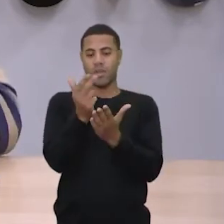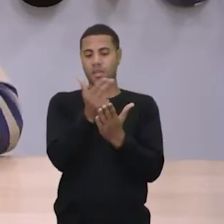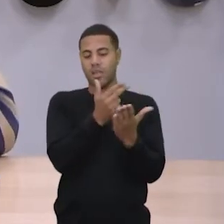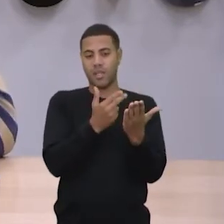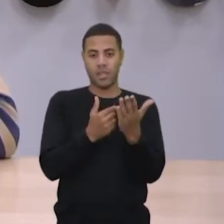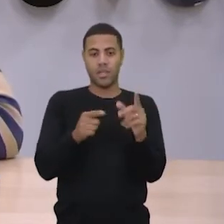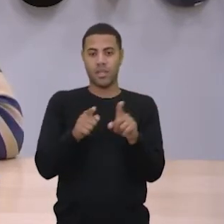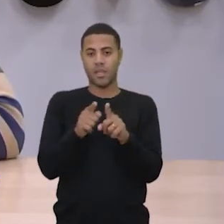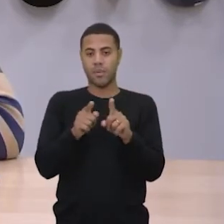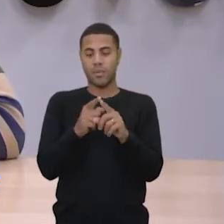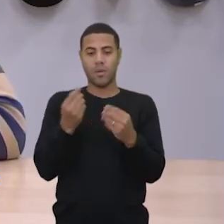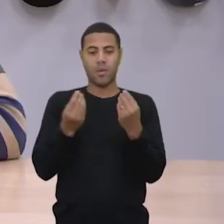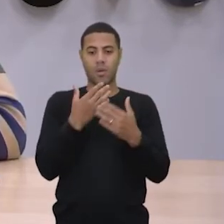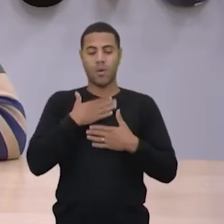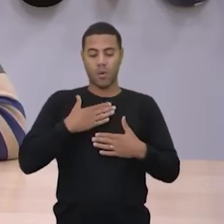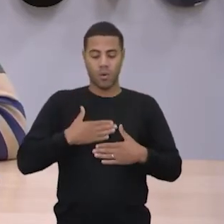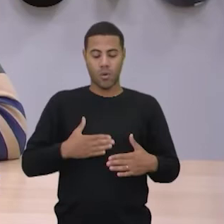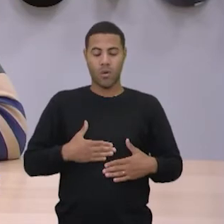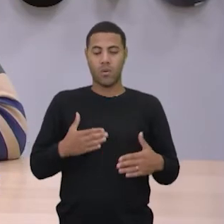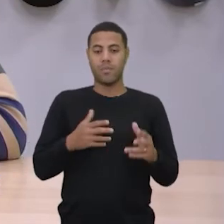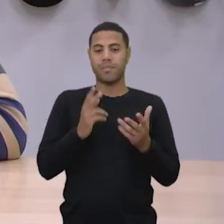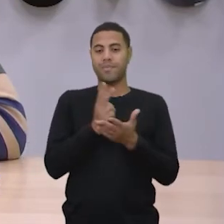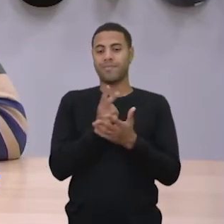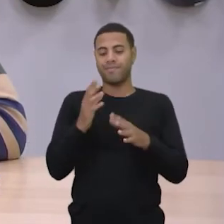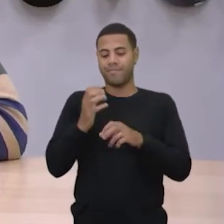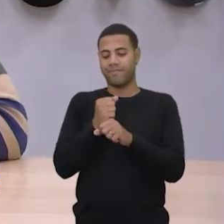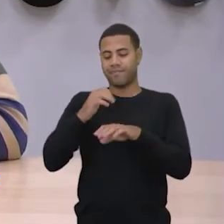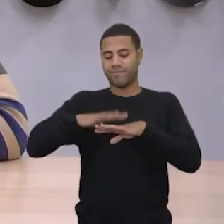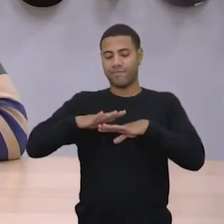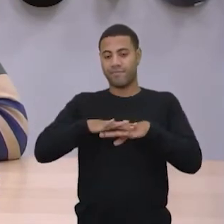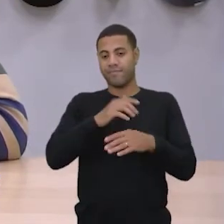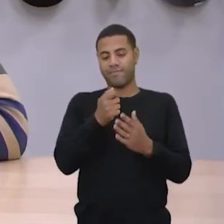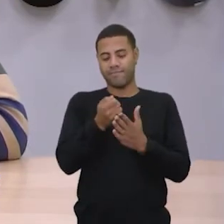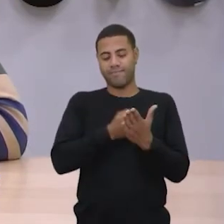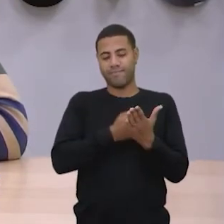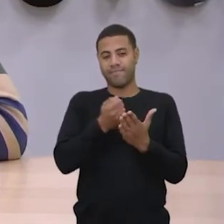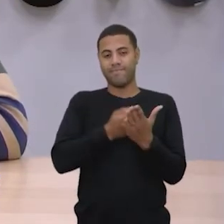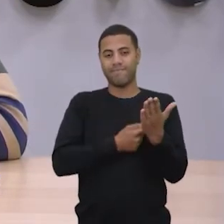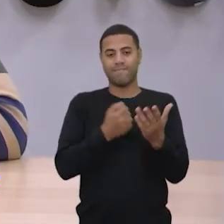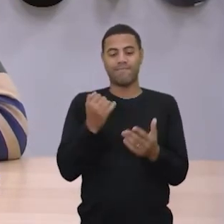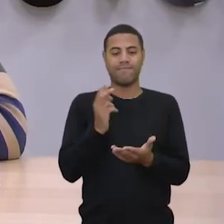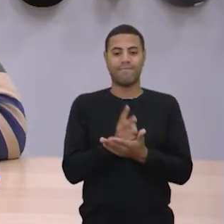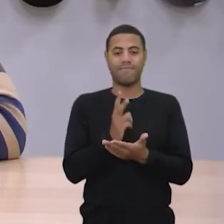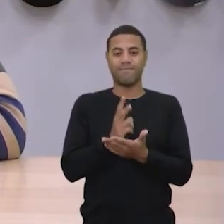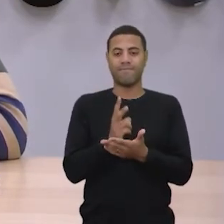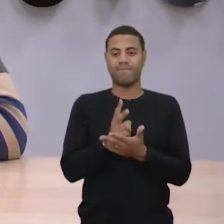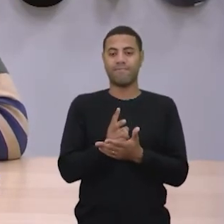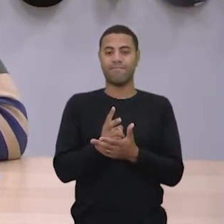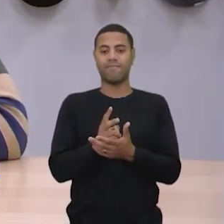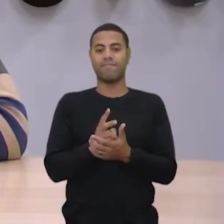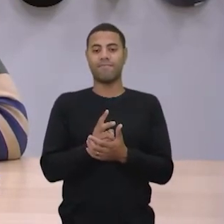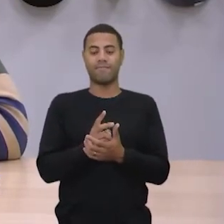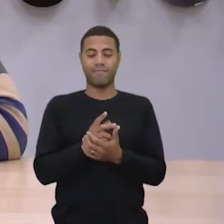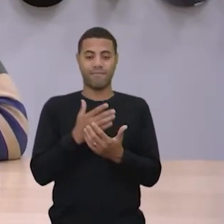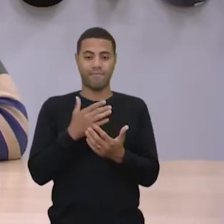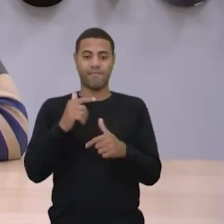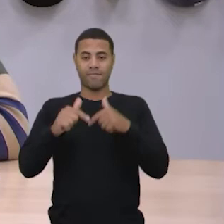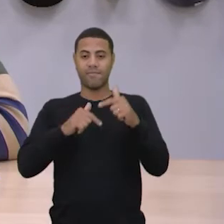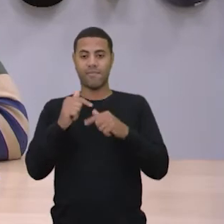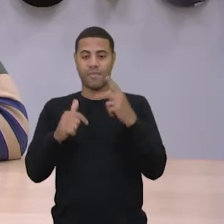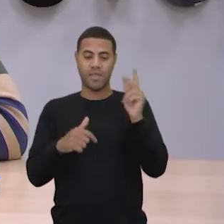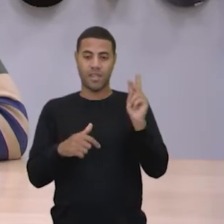das proporções do corpo humano, ele tinha muitas e muitas anotações, né, dos estudos do trabalho que ele